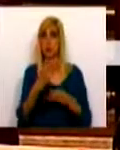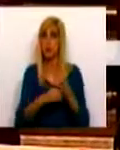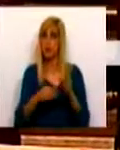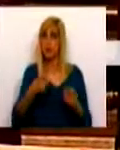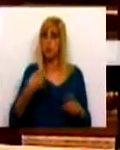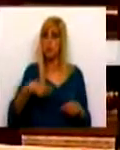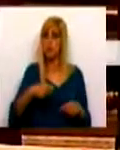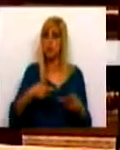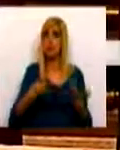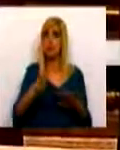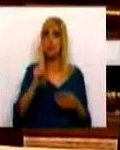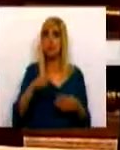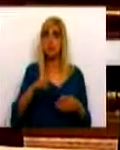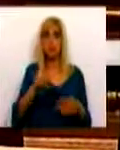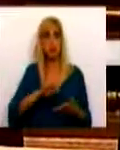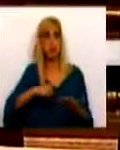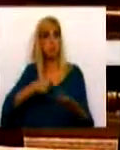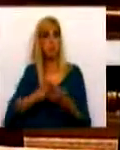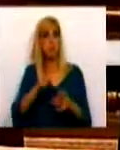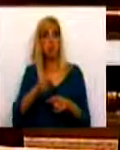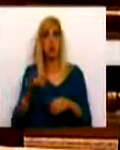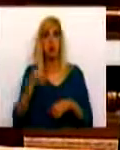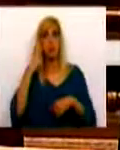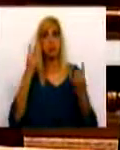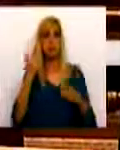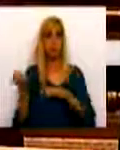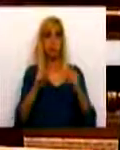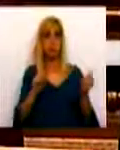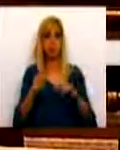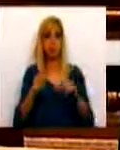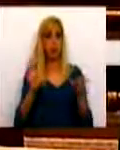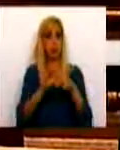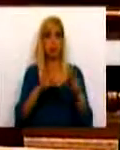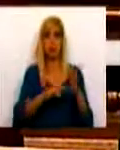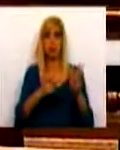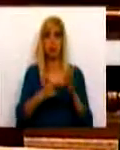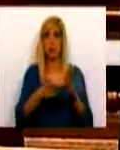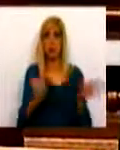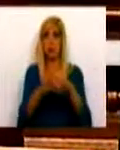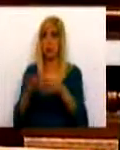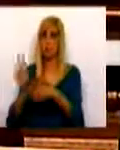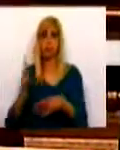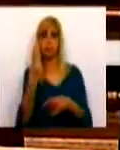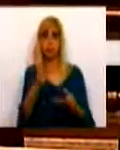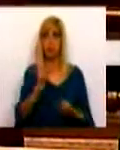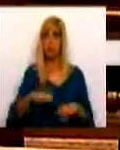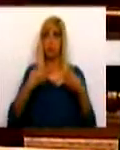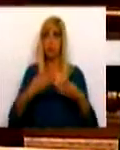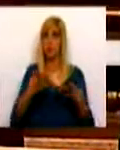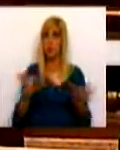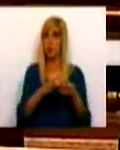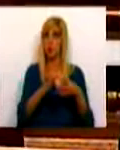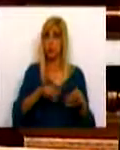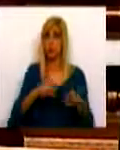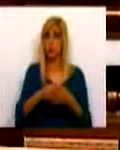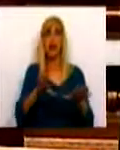as propostas que me foram apresentadas foram discutidas do ponto de vista técnico pelas duas equipas, que houve um primeiro grupo de propostas que